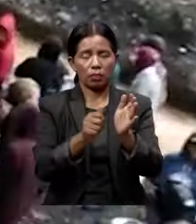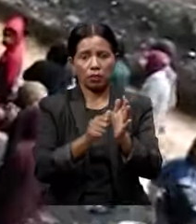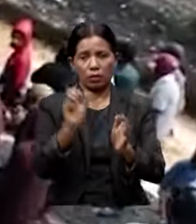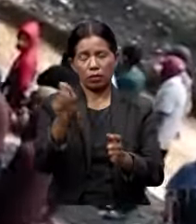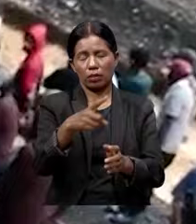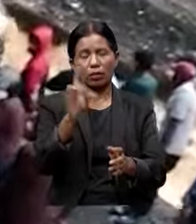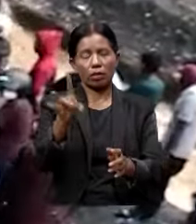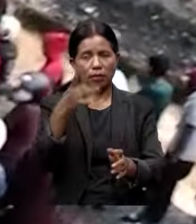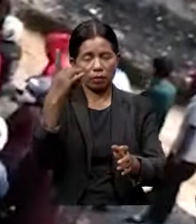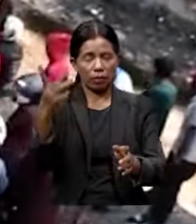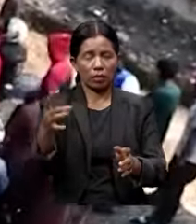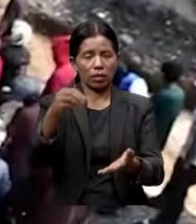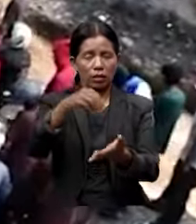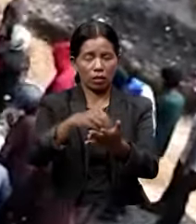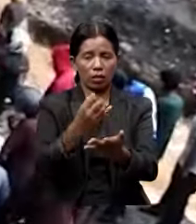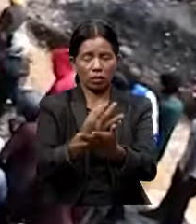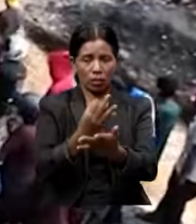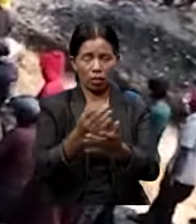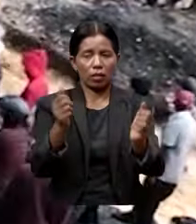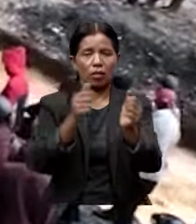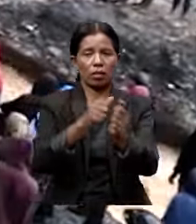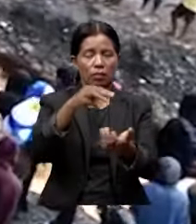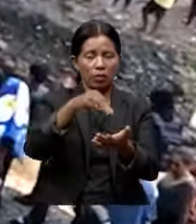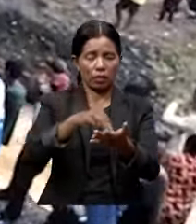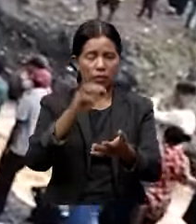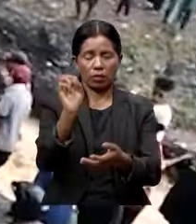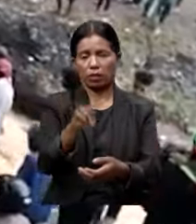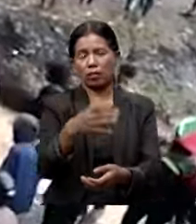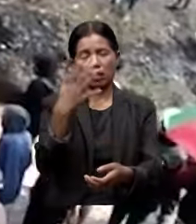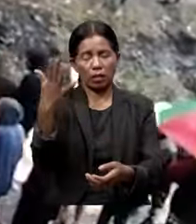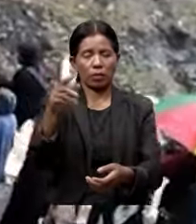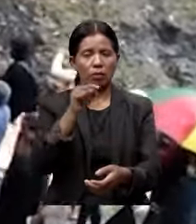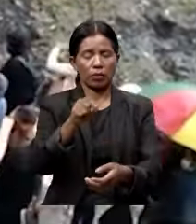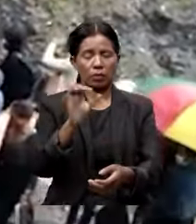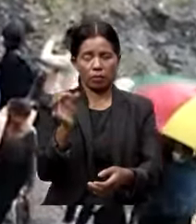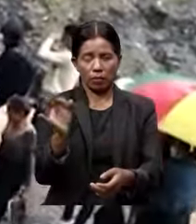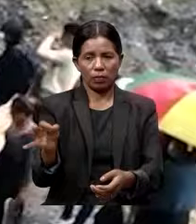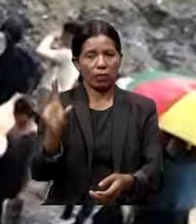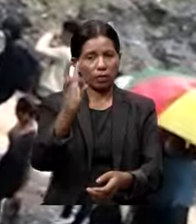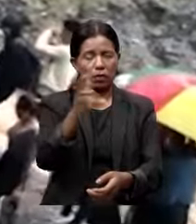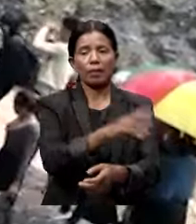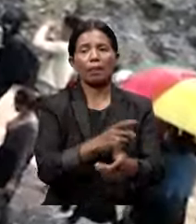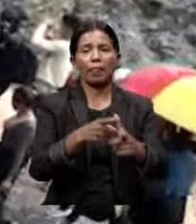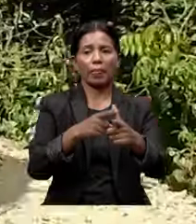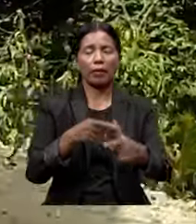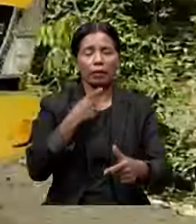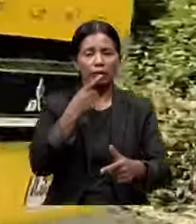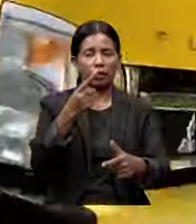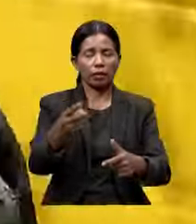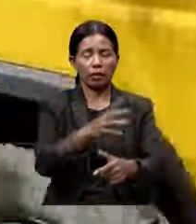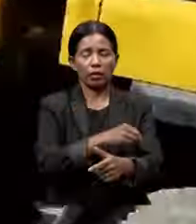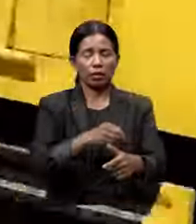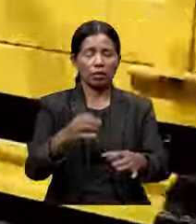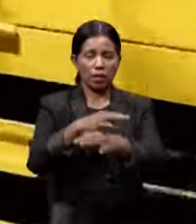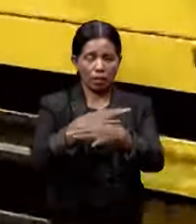o valor obra nebe prevê dólar americano milhão Sanulo Resin Lima ponto Sianulo Resin Hito. Nunemos autoriza despesa